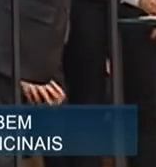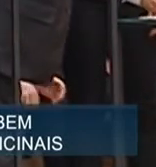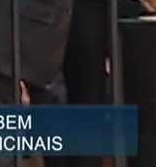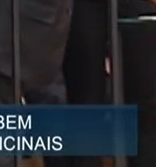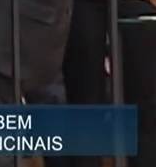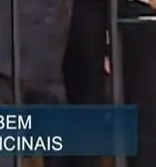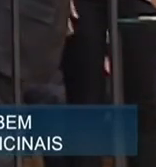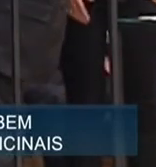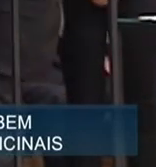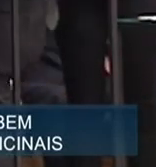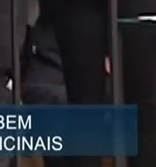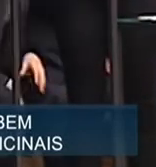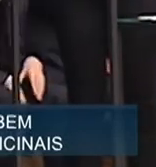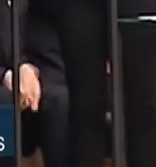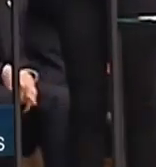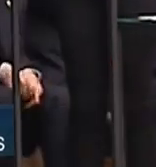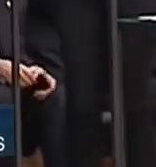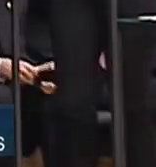Portão.